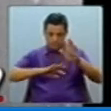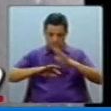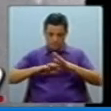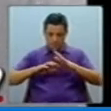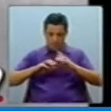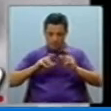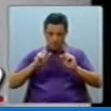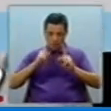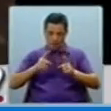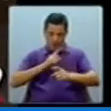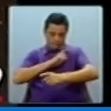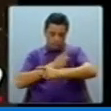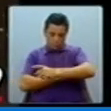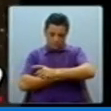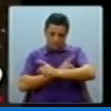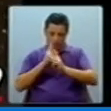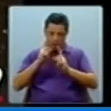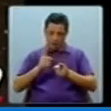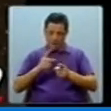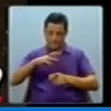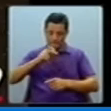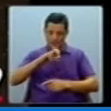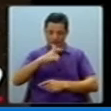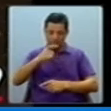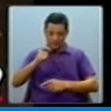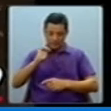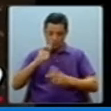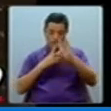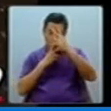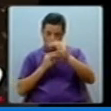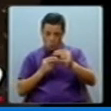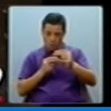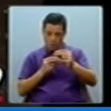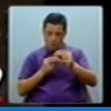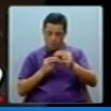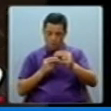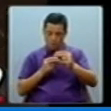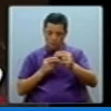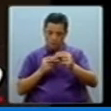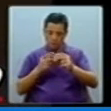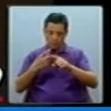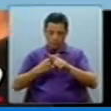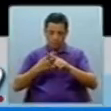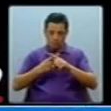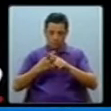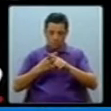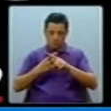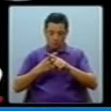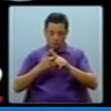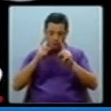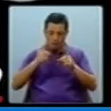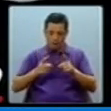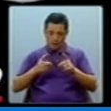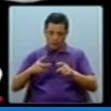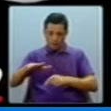maré gravitacional, da gravidade exercida de Marte sobre Phobos e encontraram uma curiosa coincidência. É que